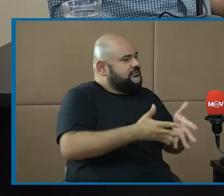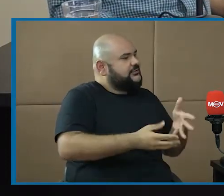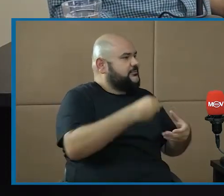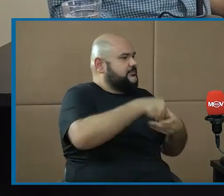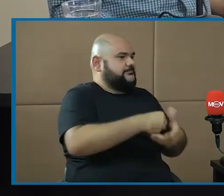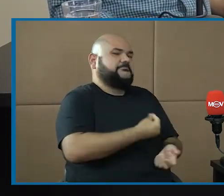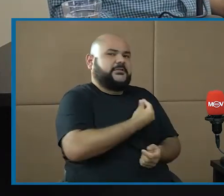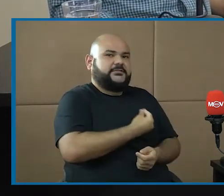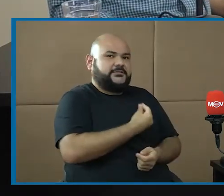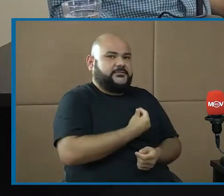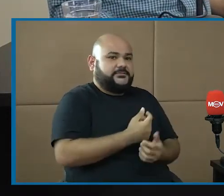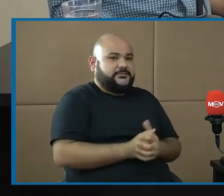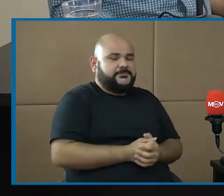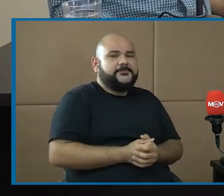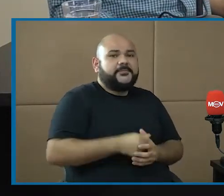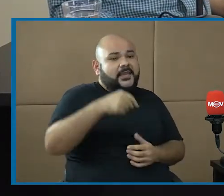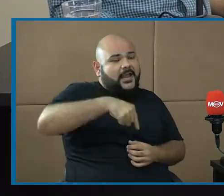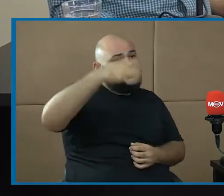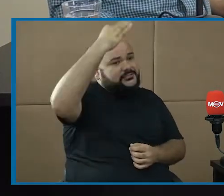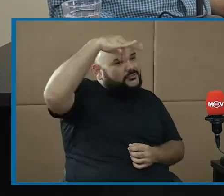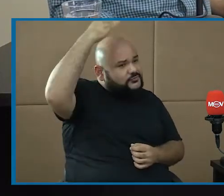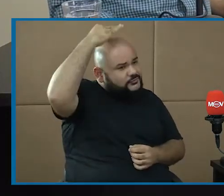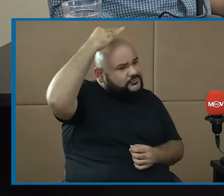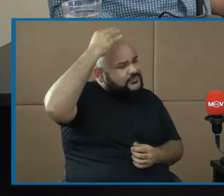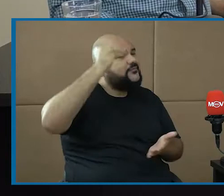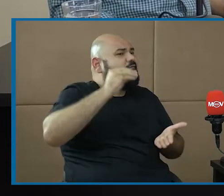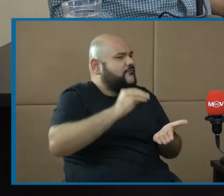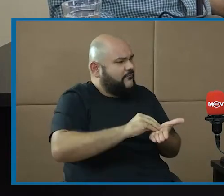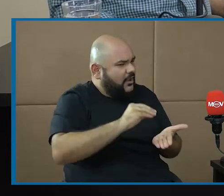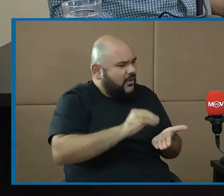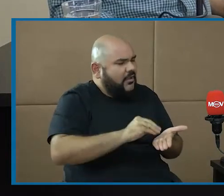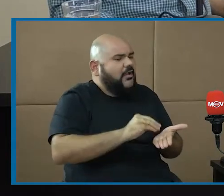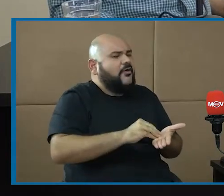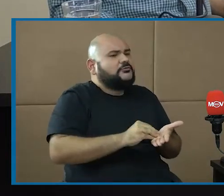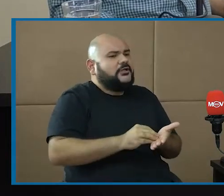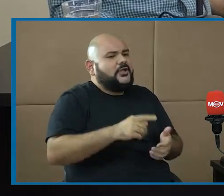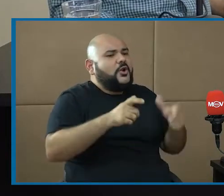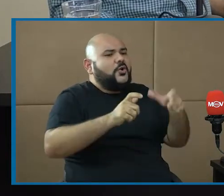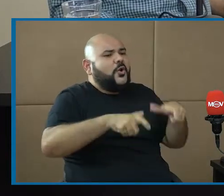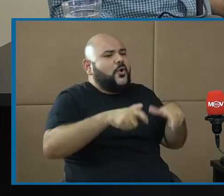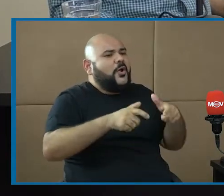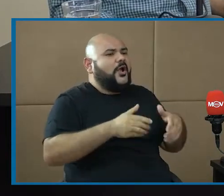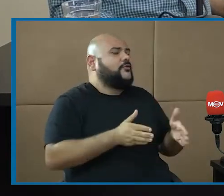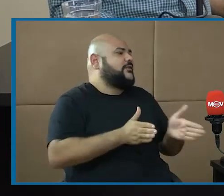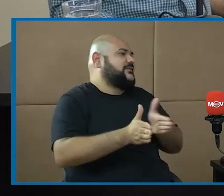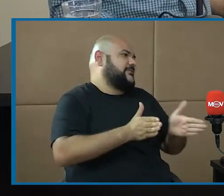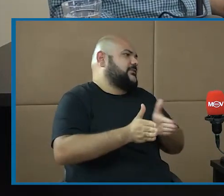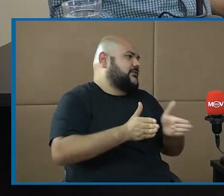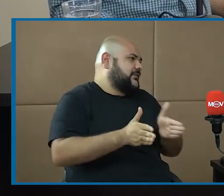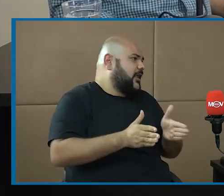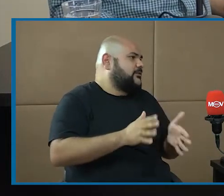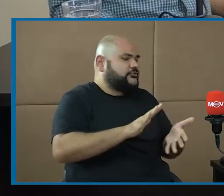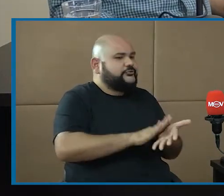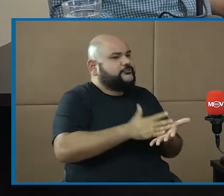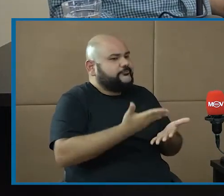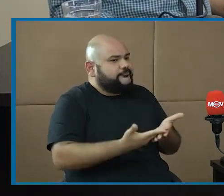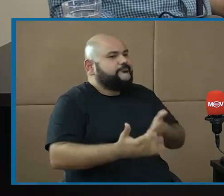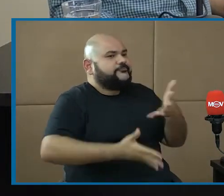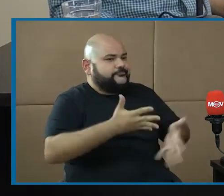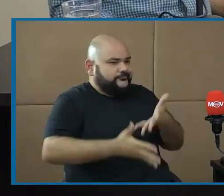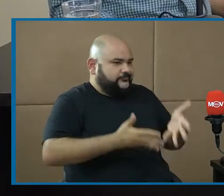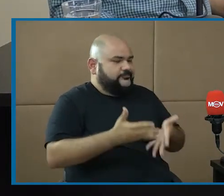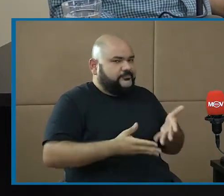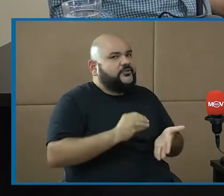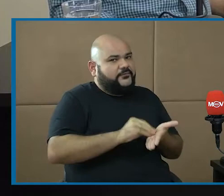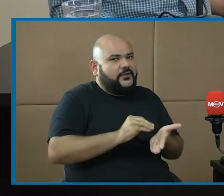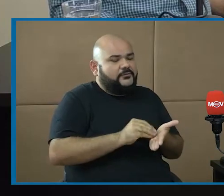Espírito Santo, sim. Ainda é muito carente. Entendeu? Porque, por exemplo, eu posso falar porque eu já fui efetivo